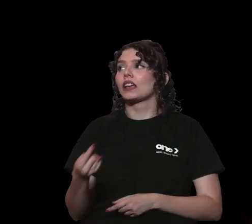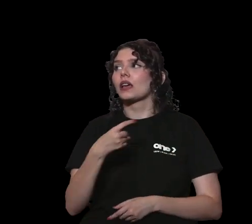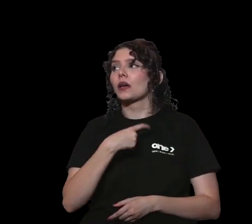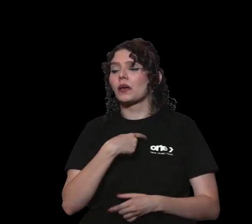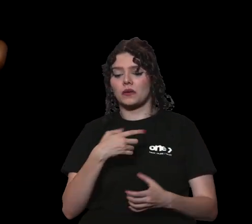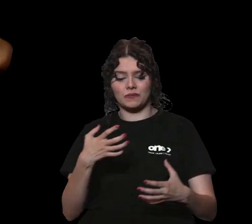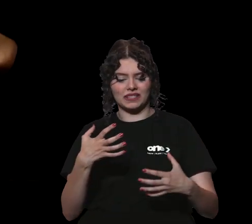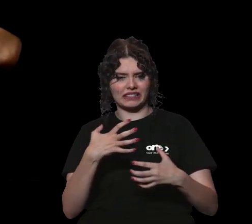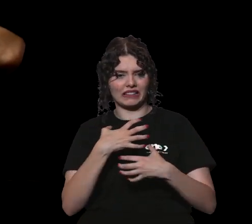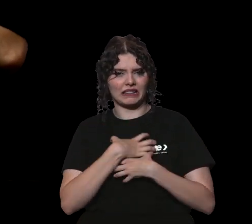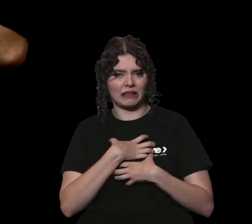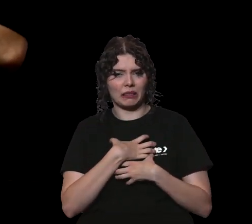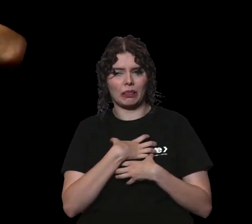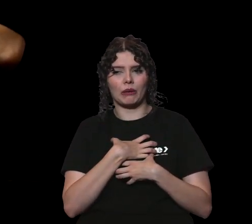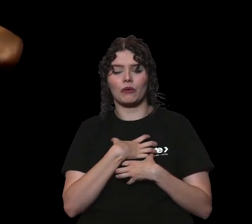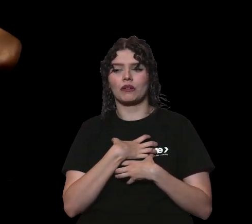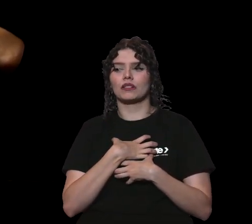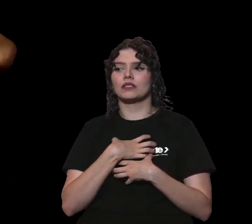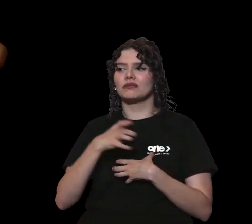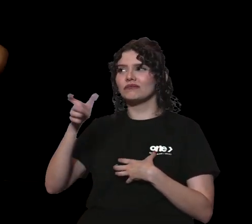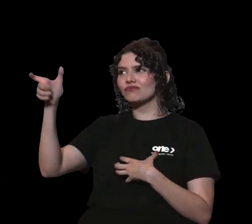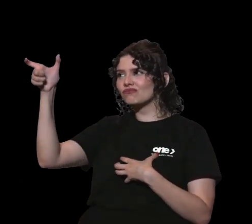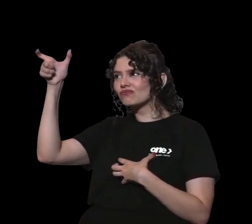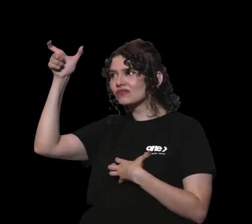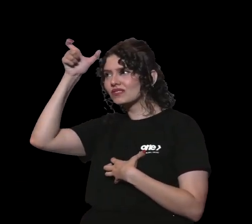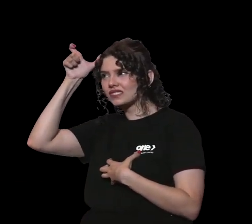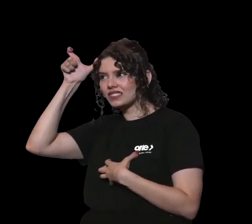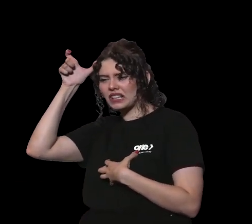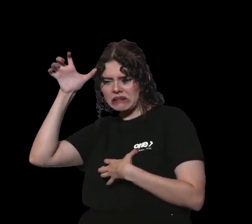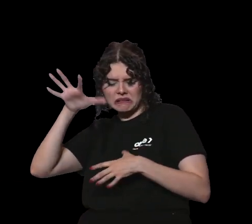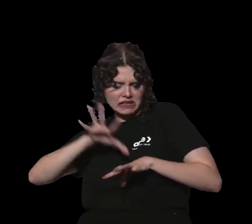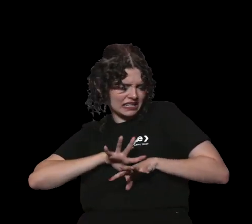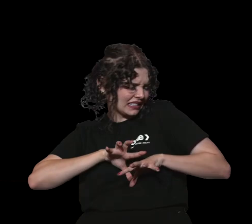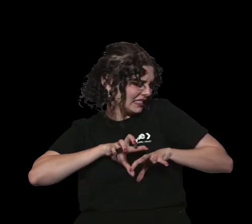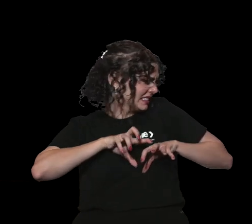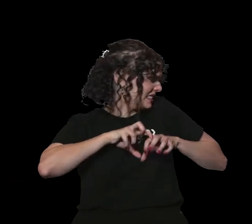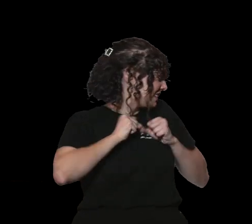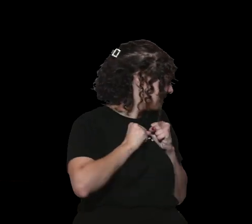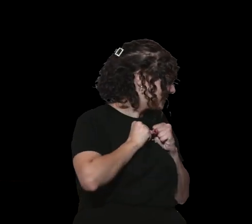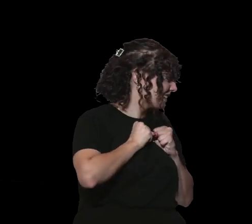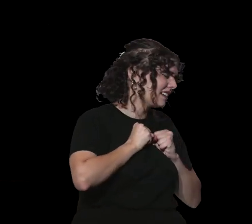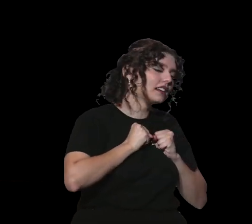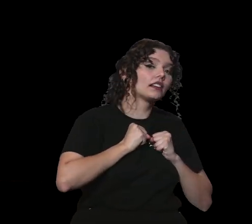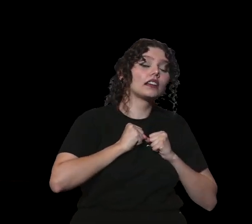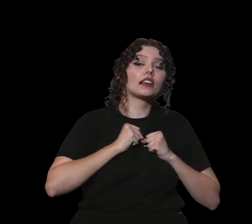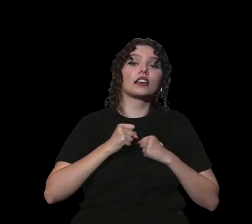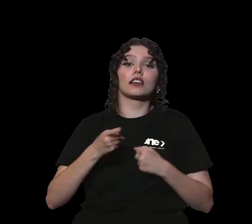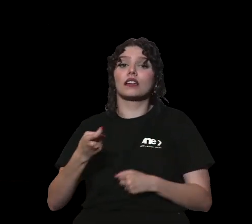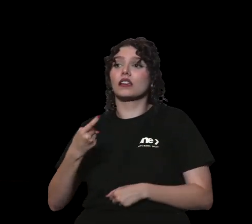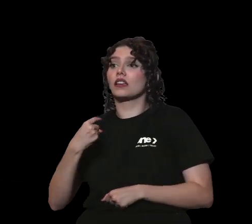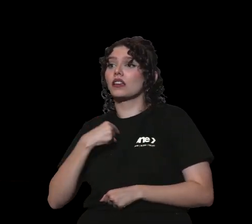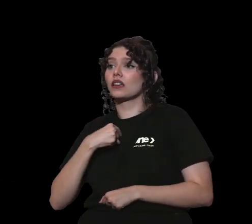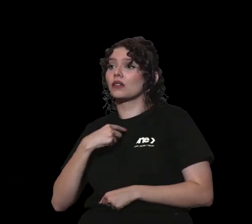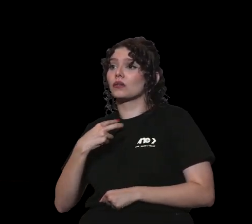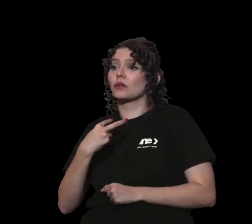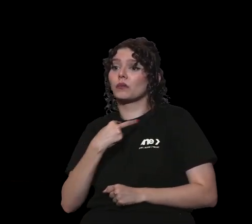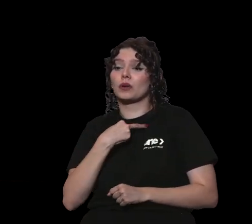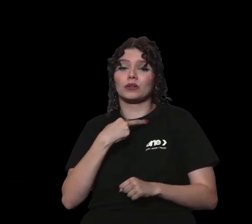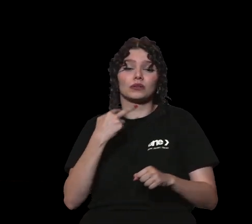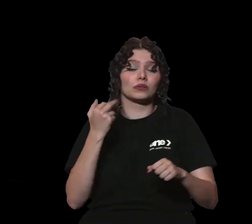um monstro, um lado oculto que ninguém pode ver, mas eu não consigo